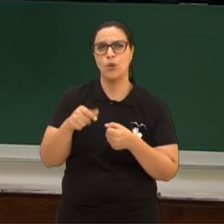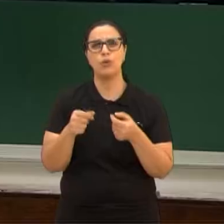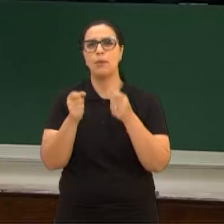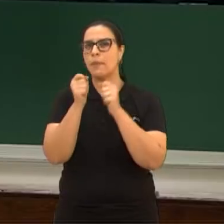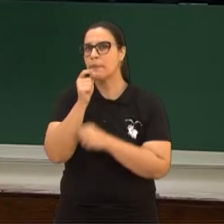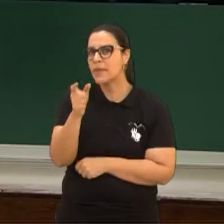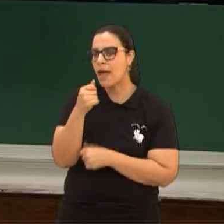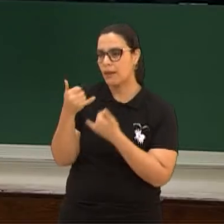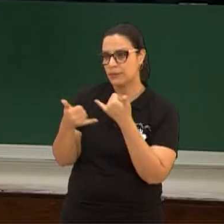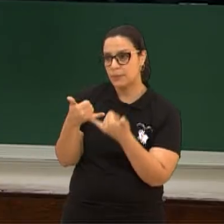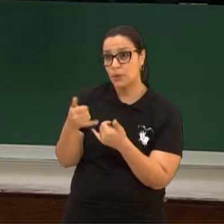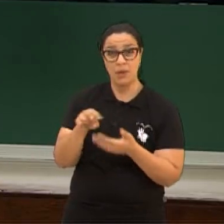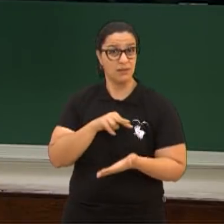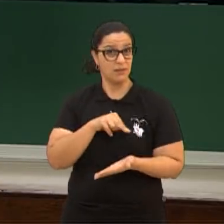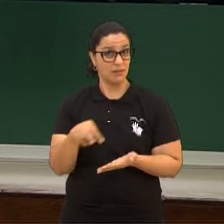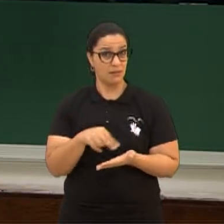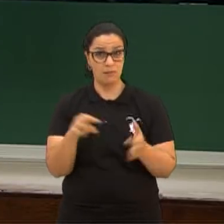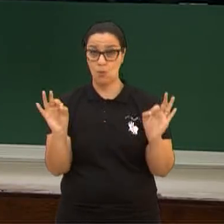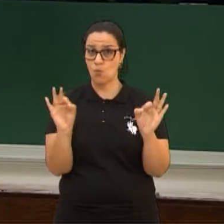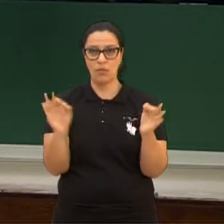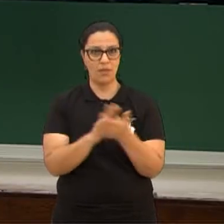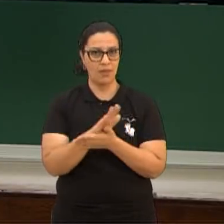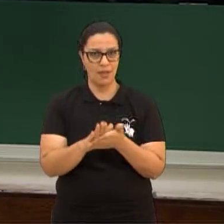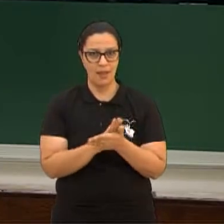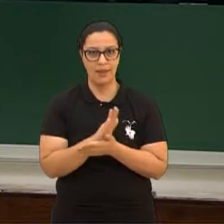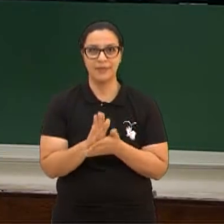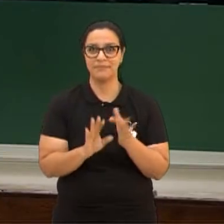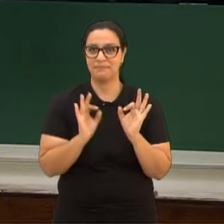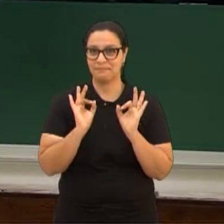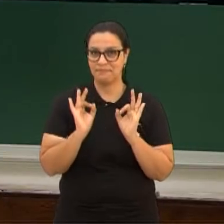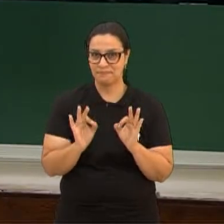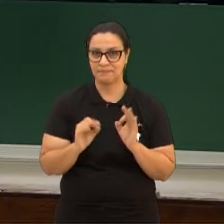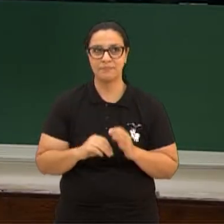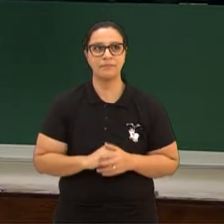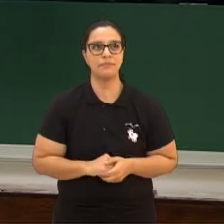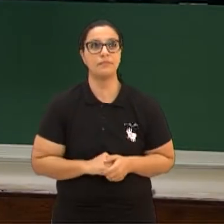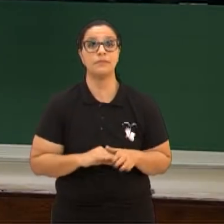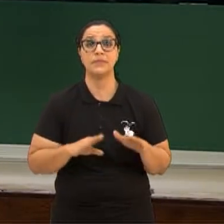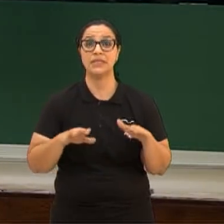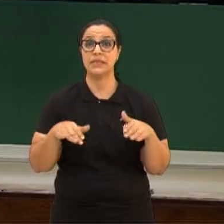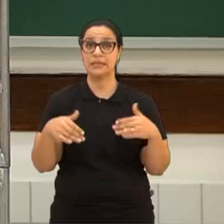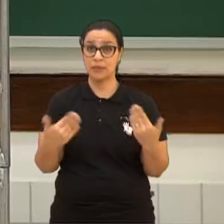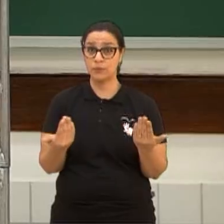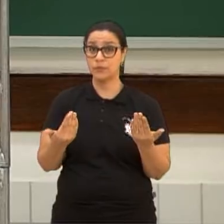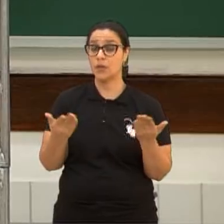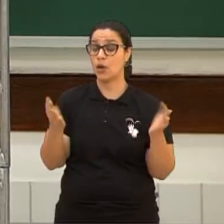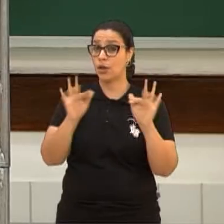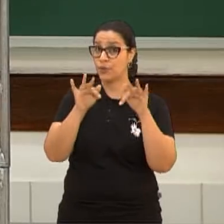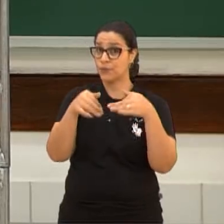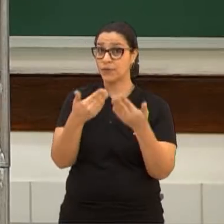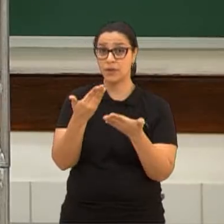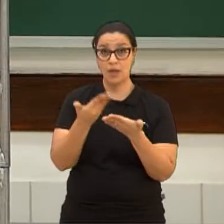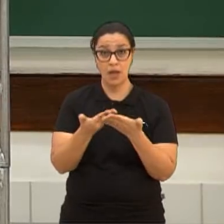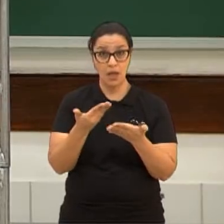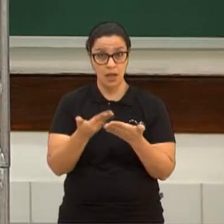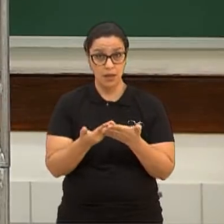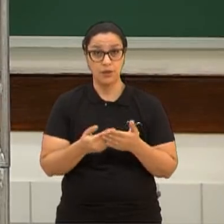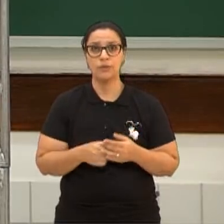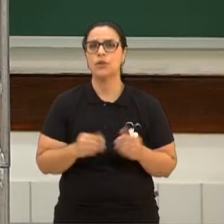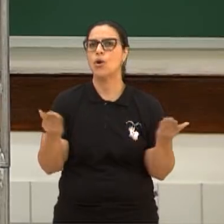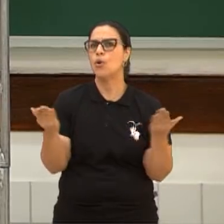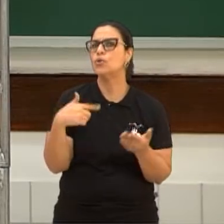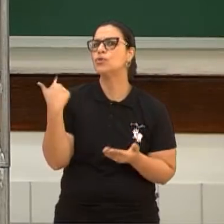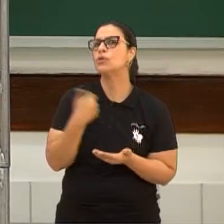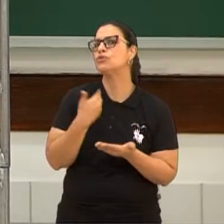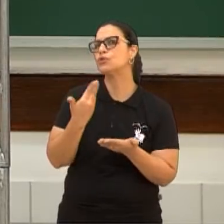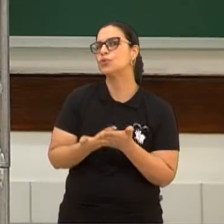uma brincadeira com ele, mas dançando ele não estava, ok? Bom, chegamos ao final da nossa aula.